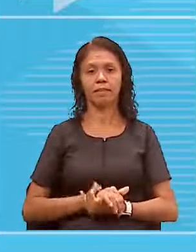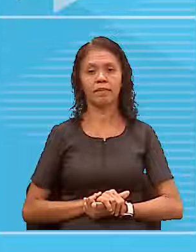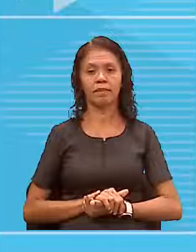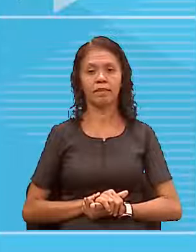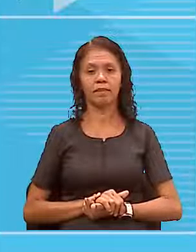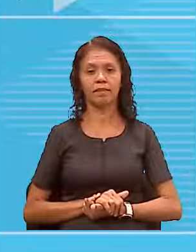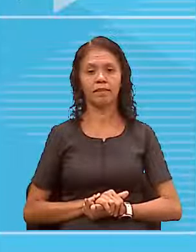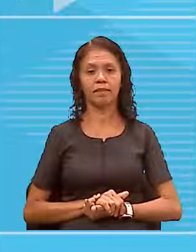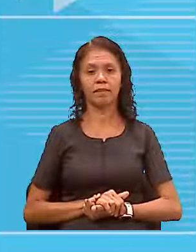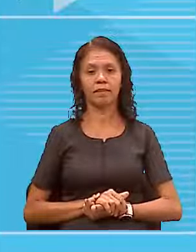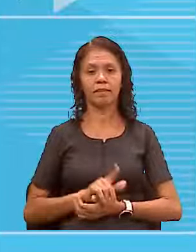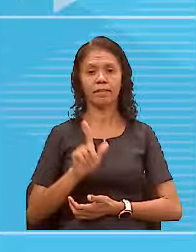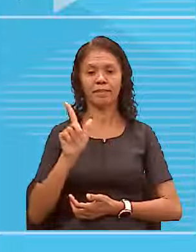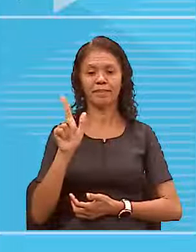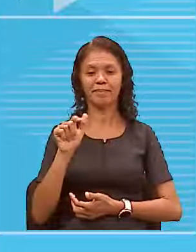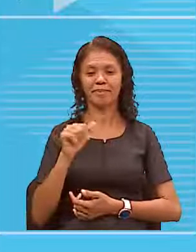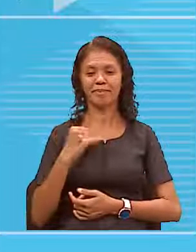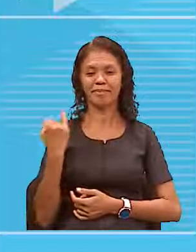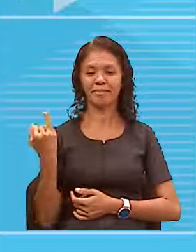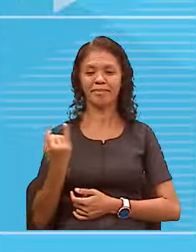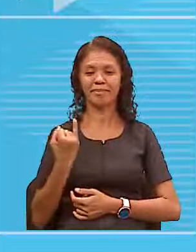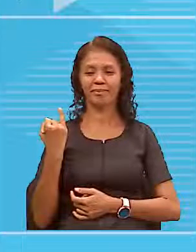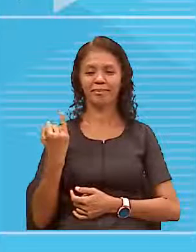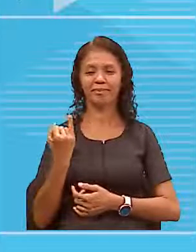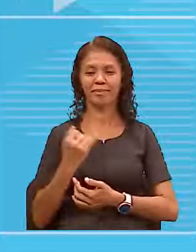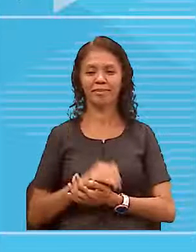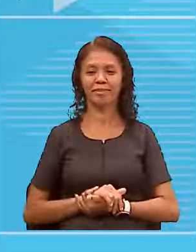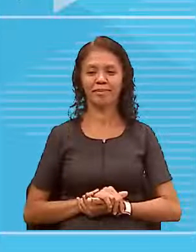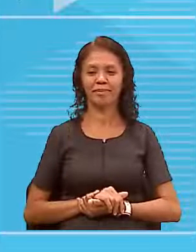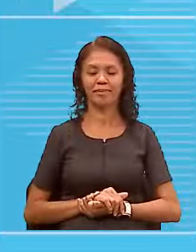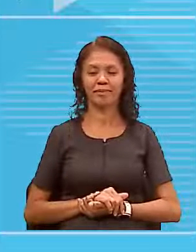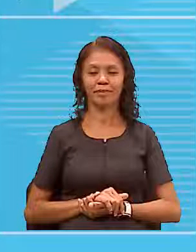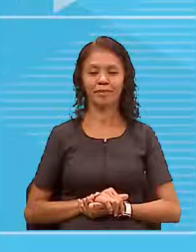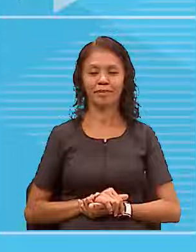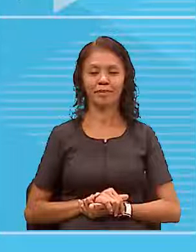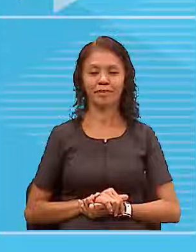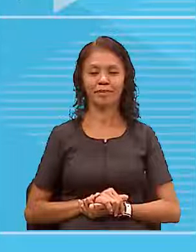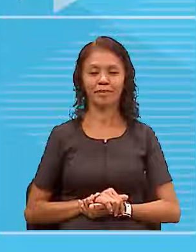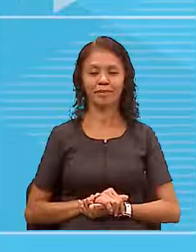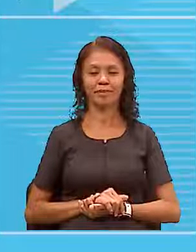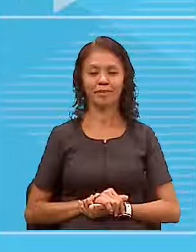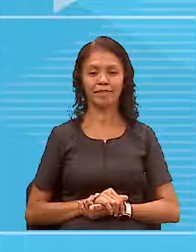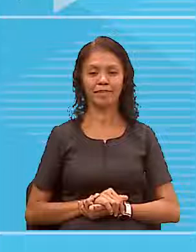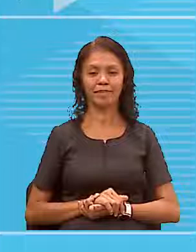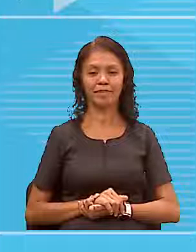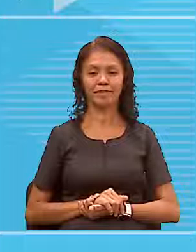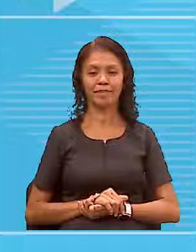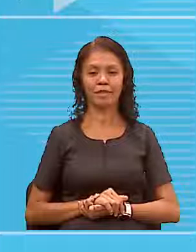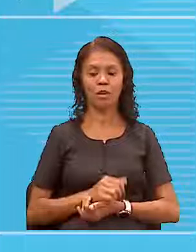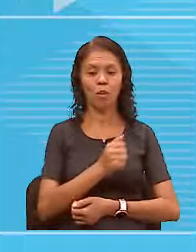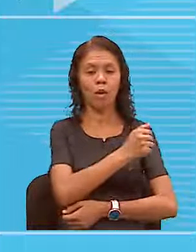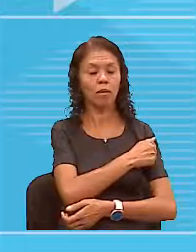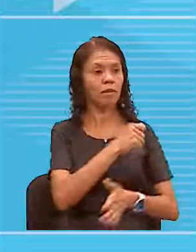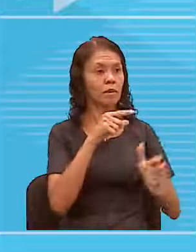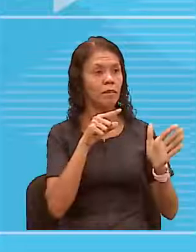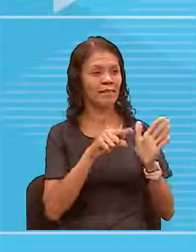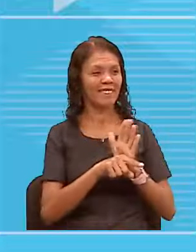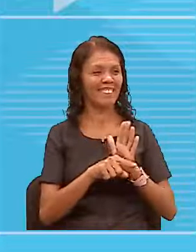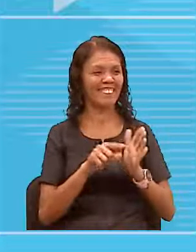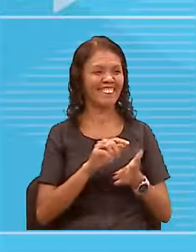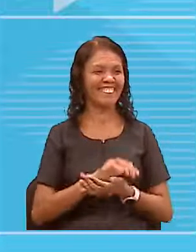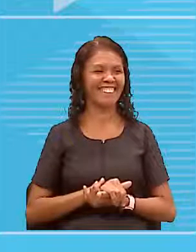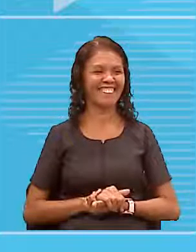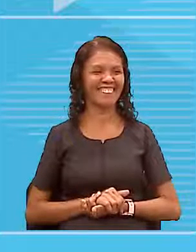alunos, é importante. Não vai cair, tá, Gabriel? A sua pergunta é pertinente. Não vai cair, vai